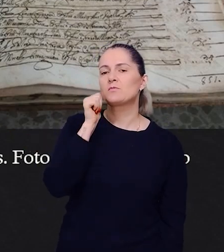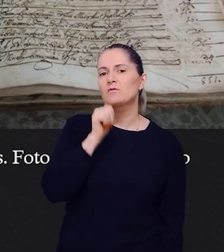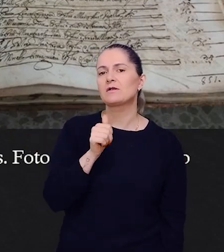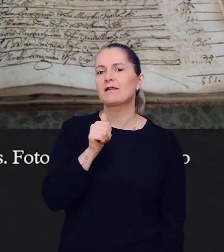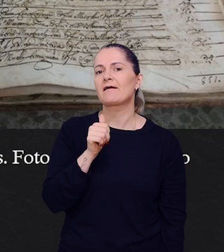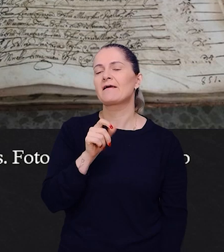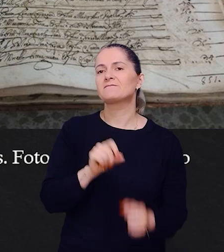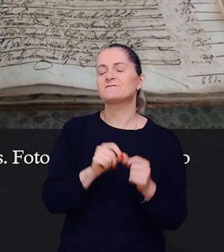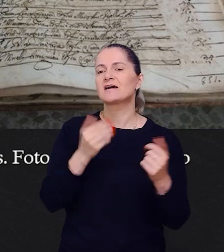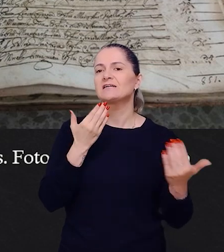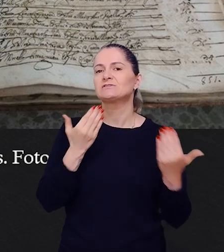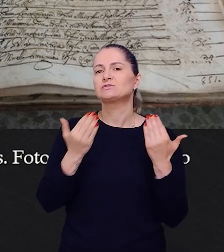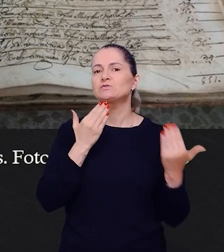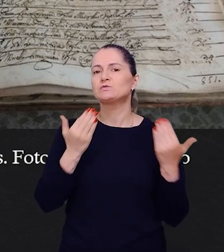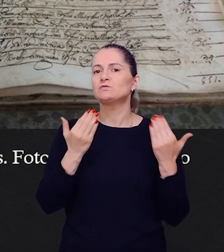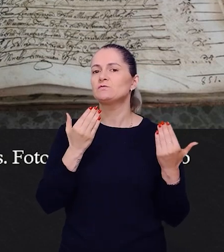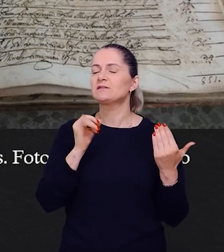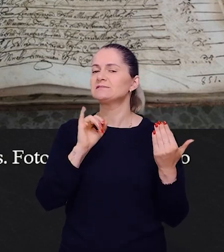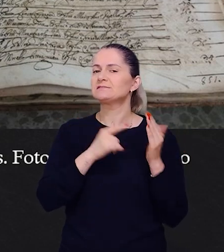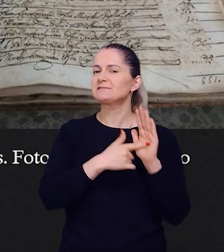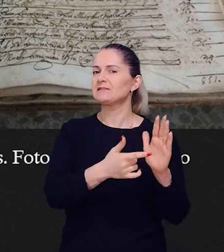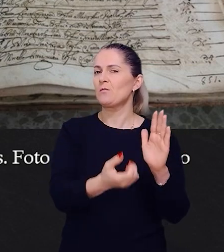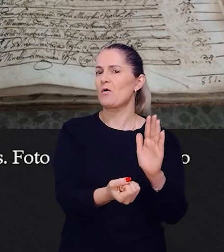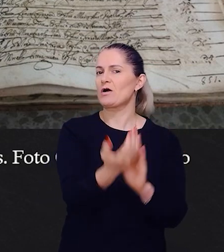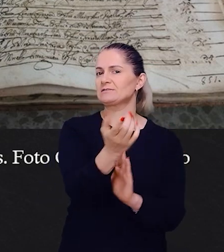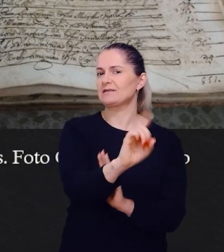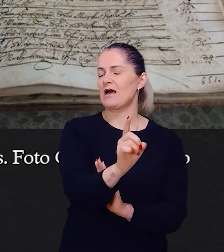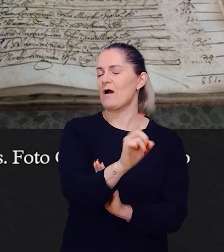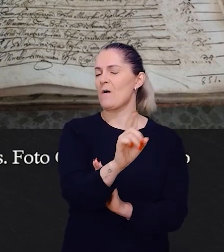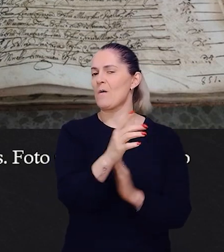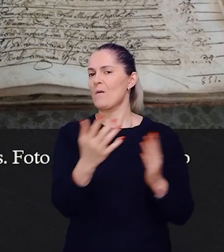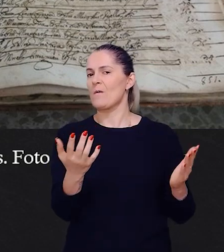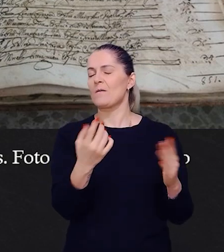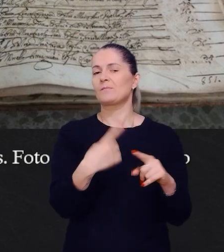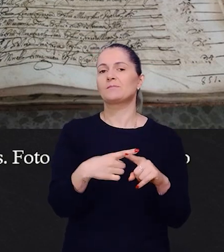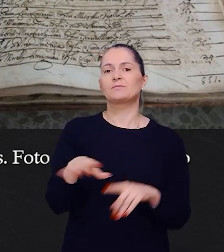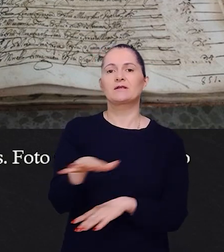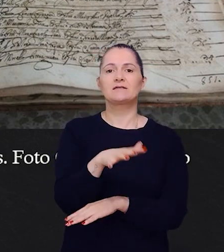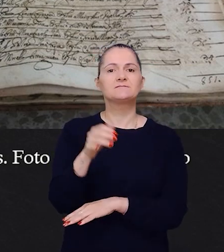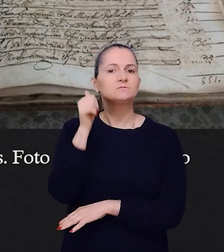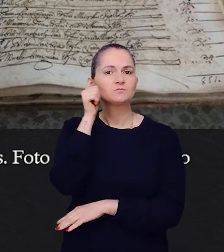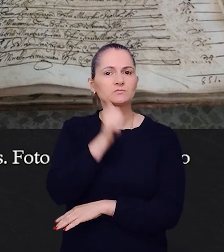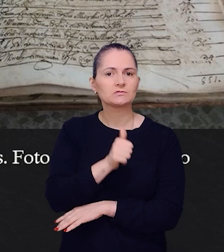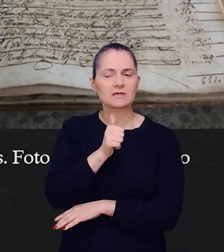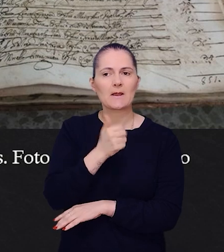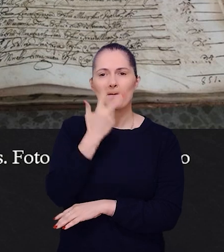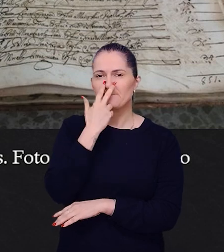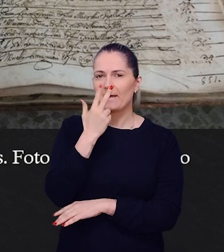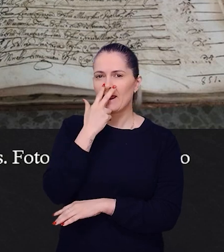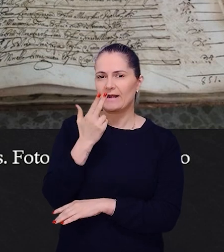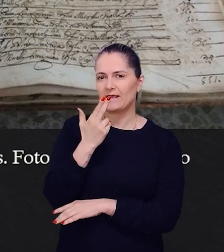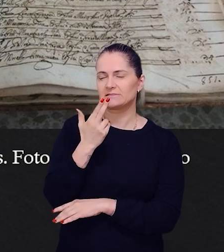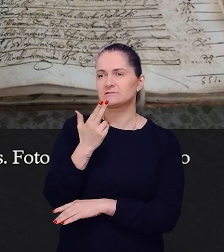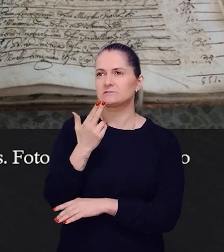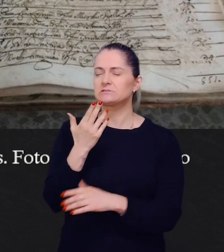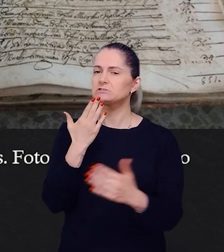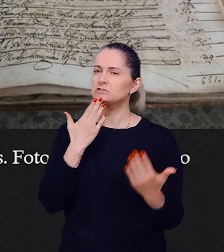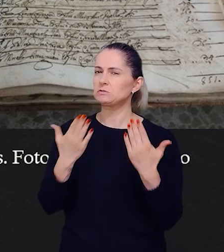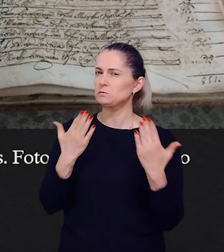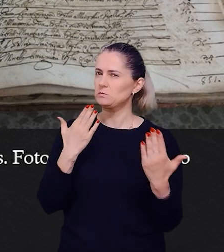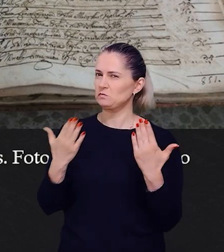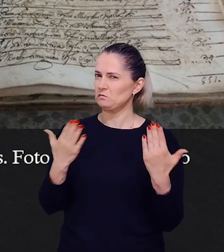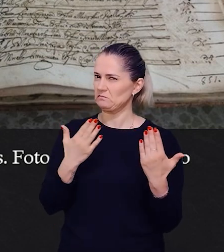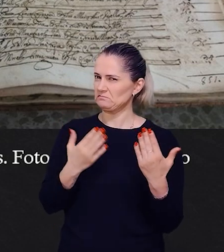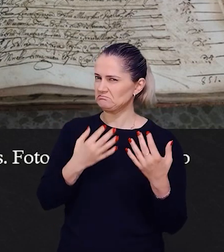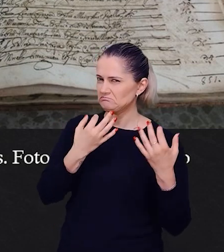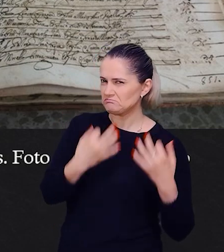o nome de mulher faz com que haja uma dúvida até que não se veja a obra. Porque muitas vezes, né, o fato dela ser mulher gerava